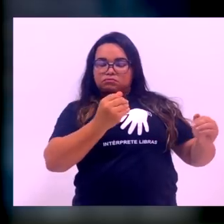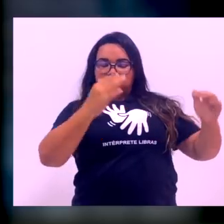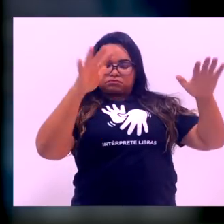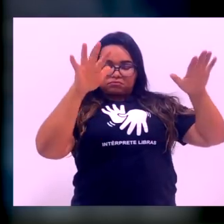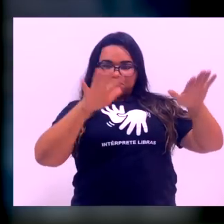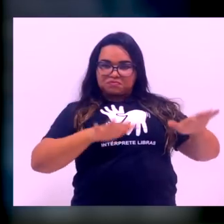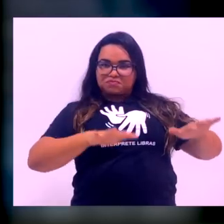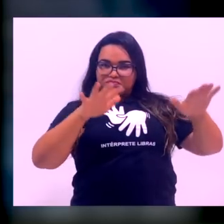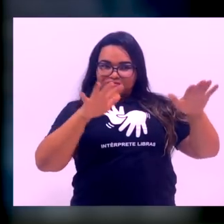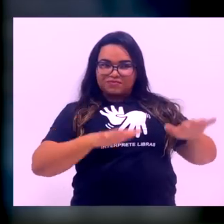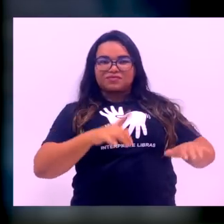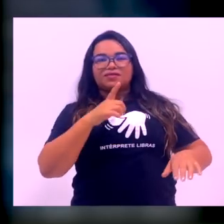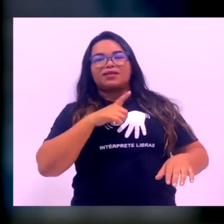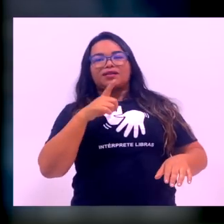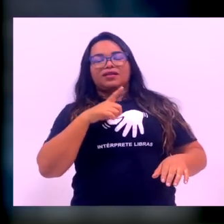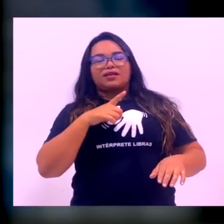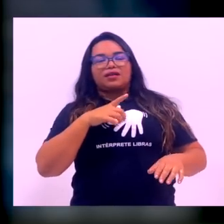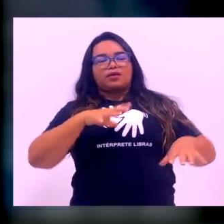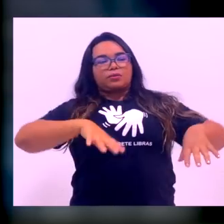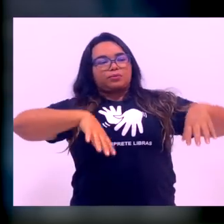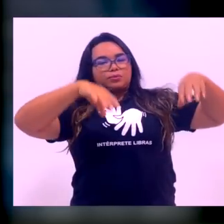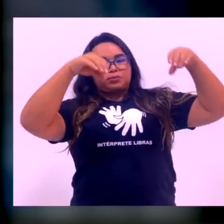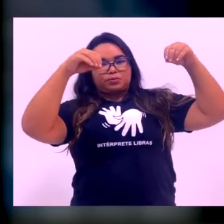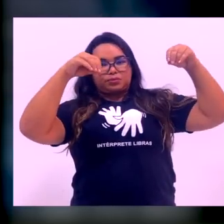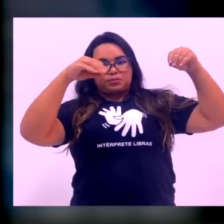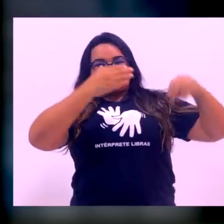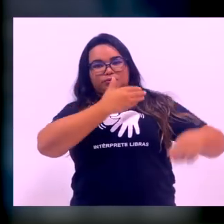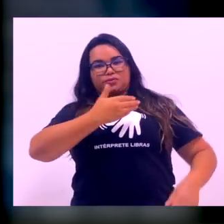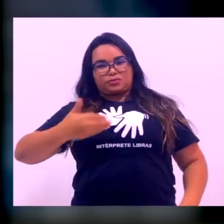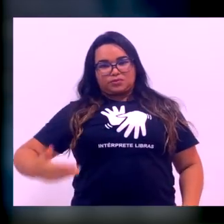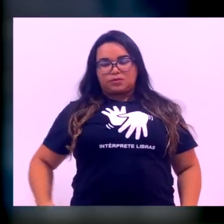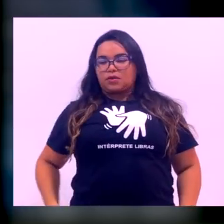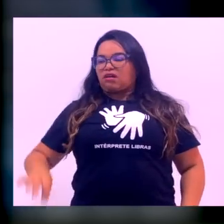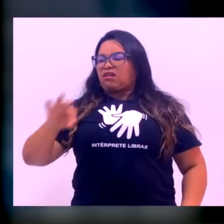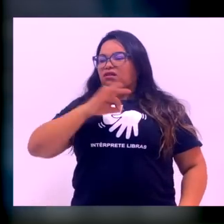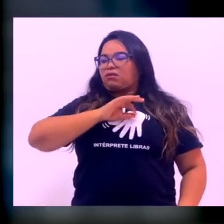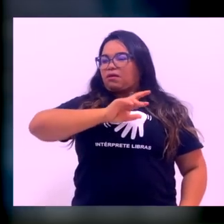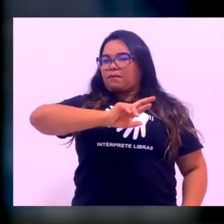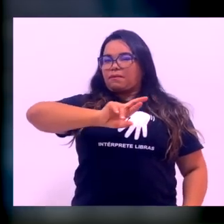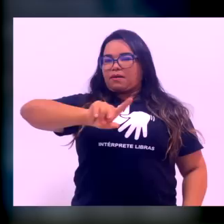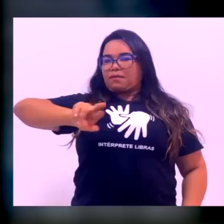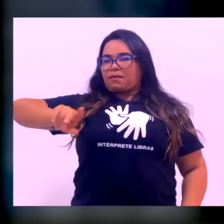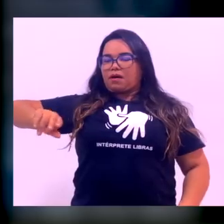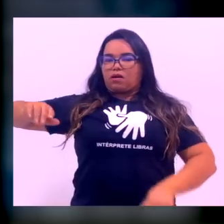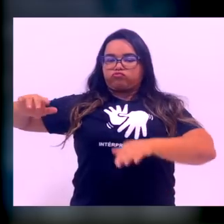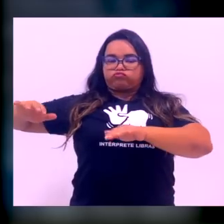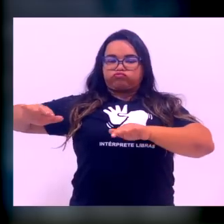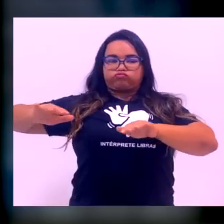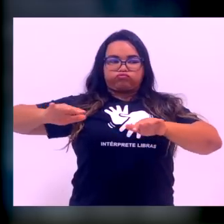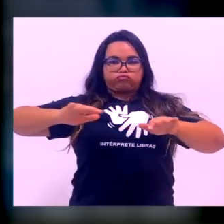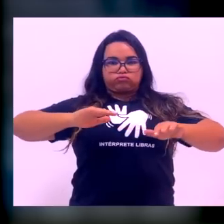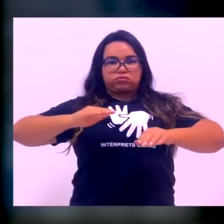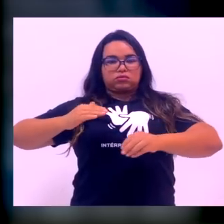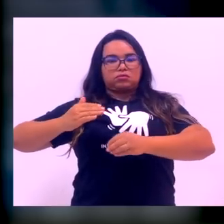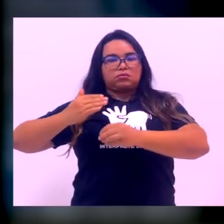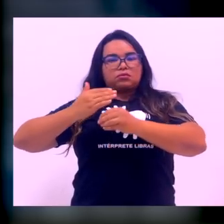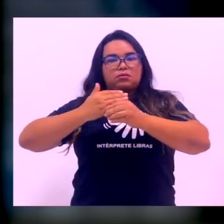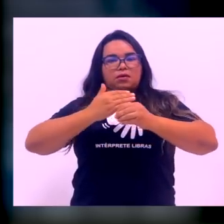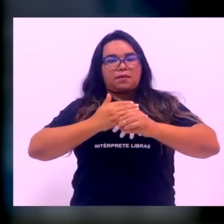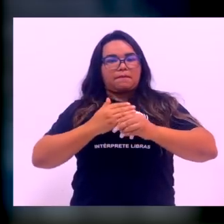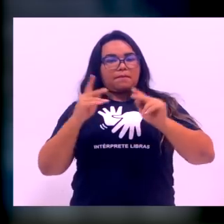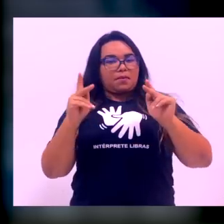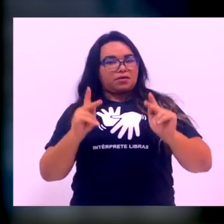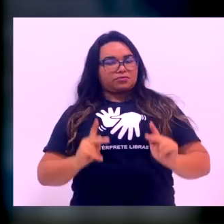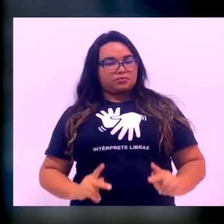trono entre aclamações de júbilo, no palácio do governador, os meus soldados inumeráveis peregrinaram